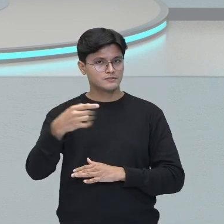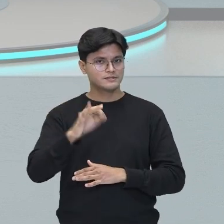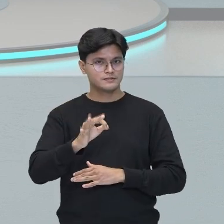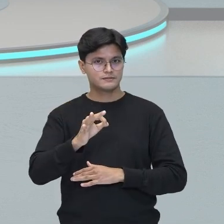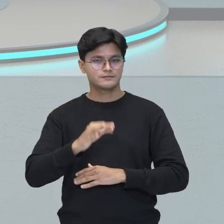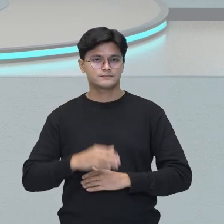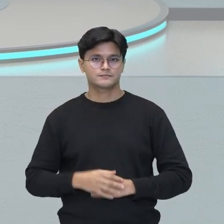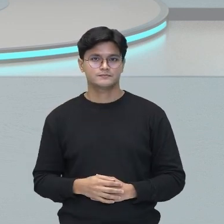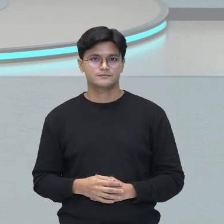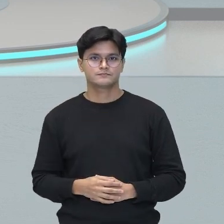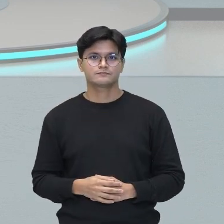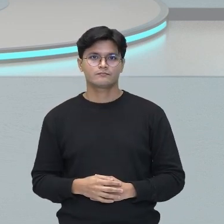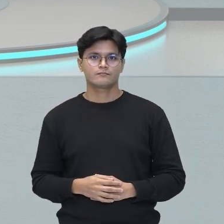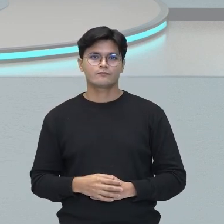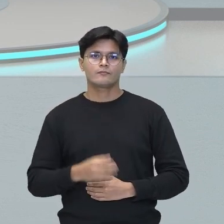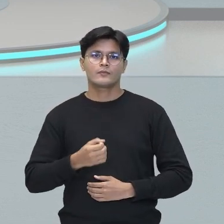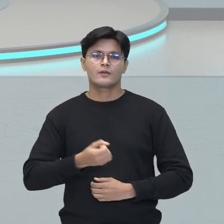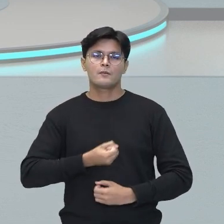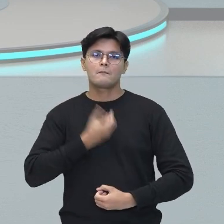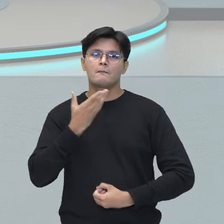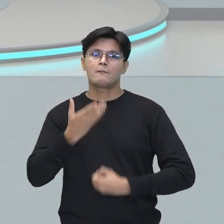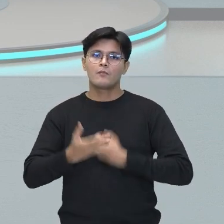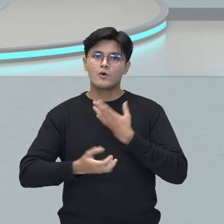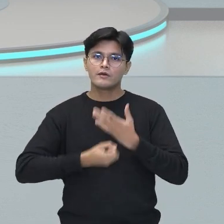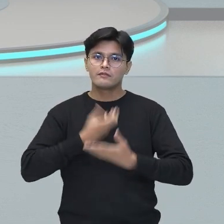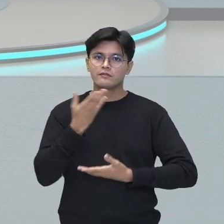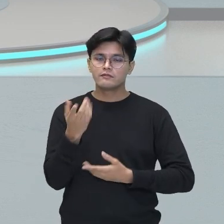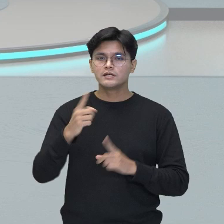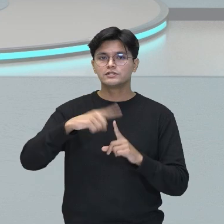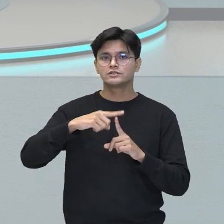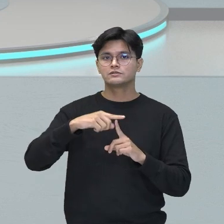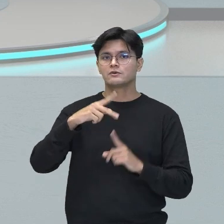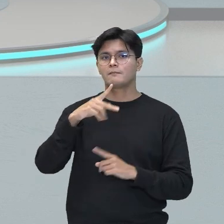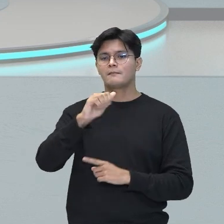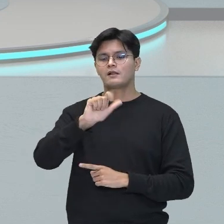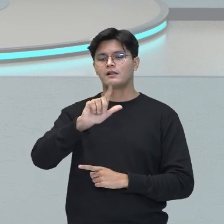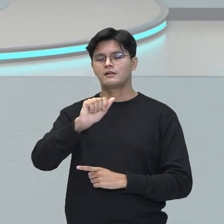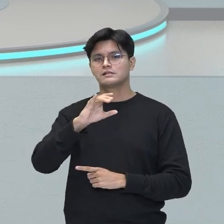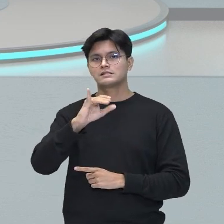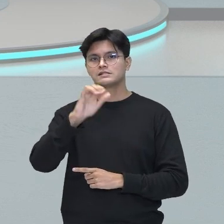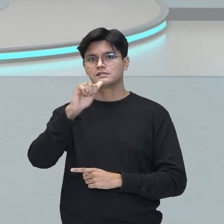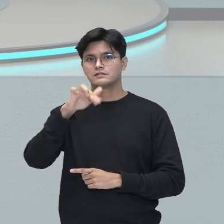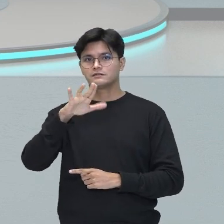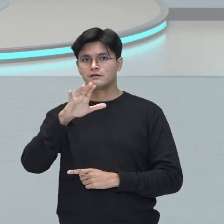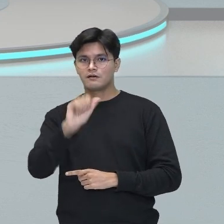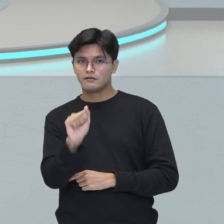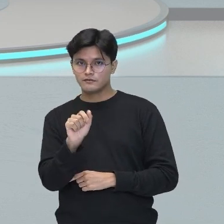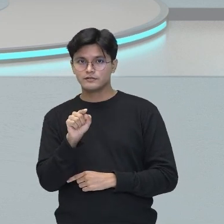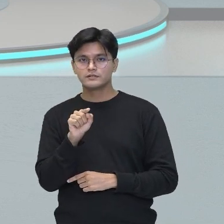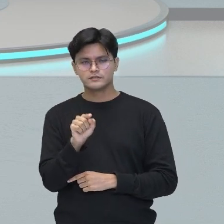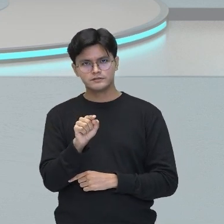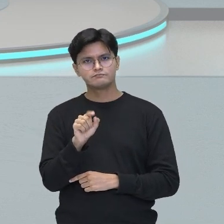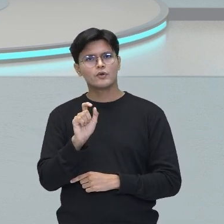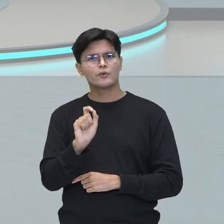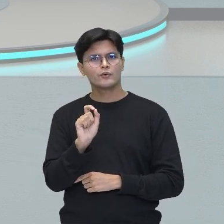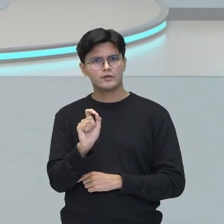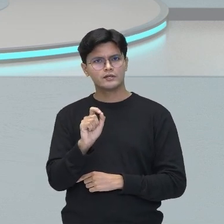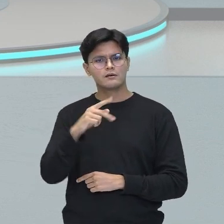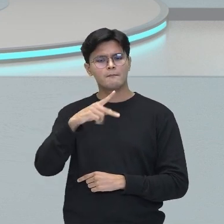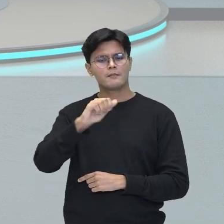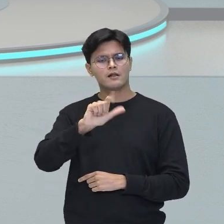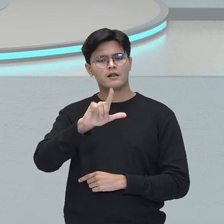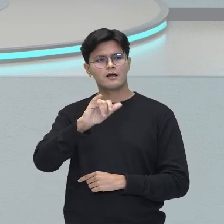crônica poesia palaciana de Garcia de Rezende a poesia palaciana por que